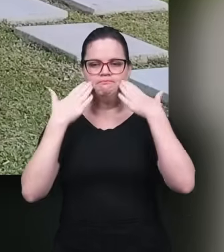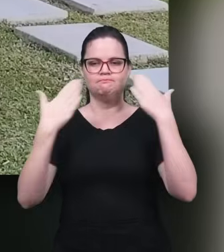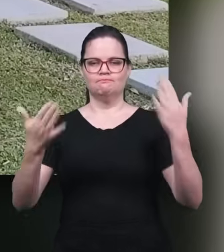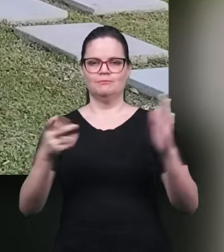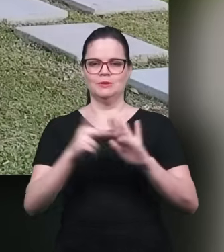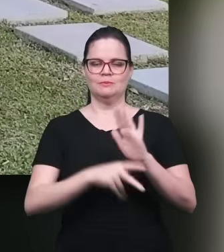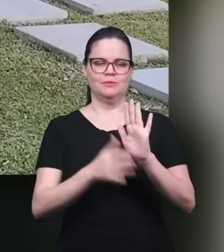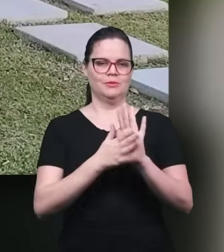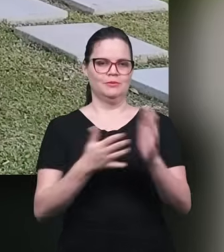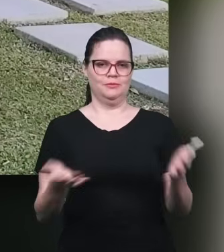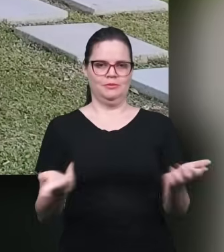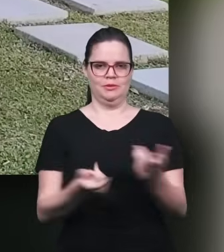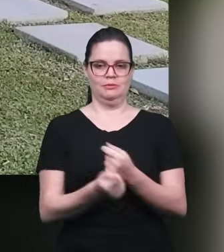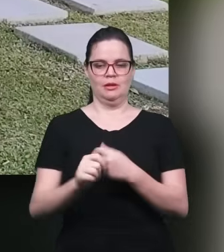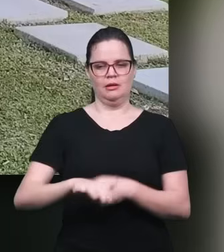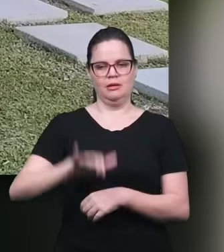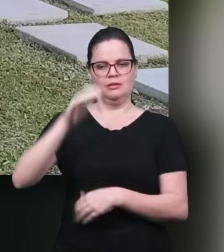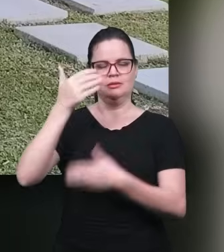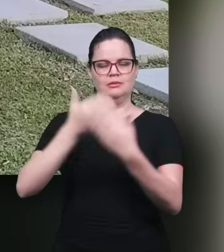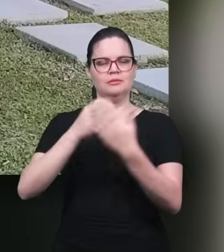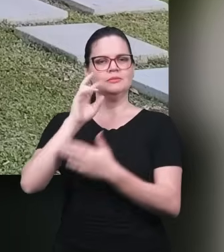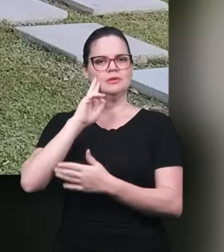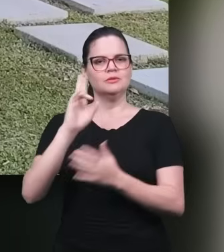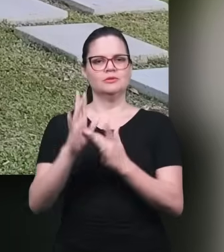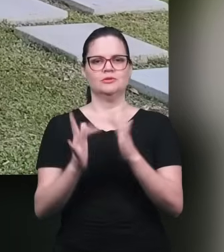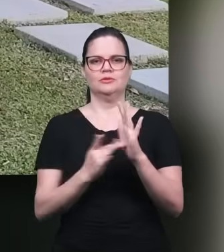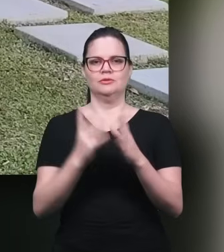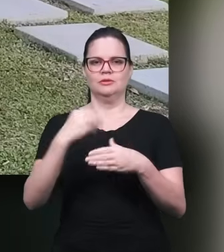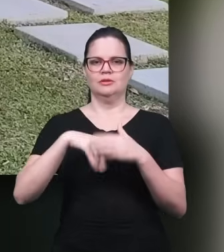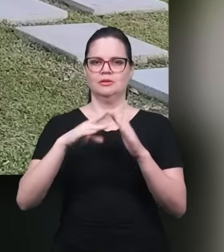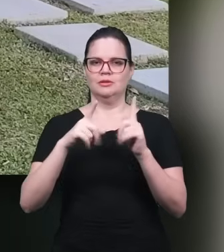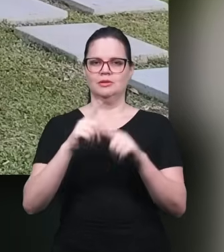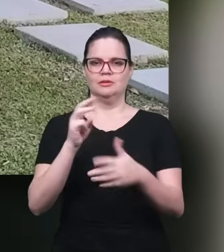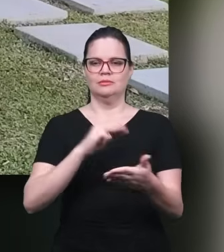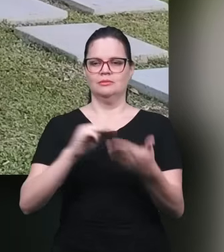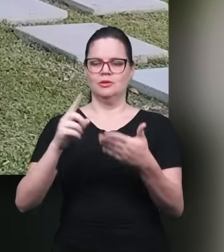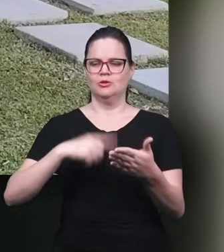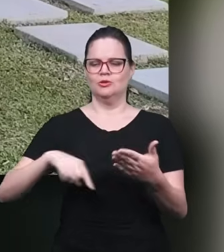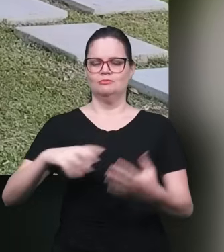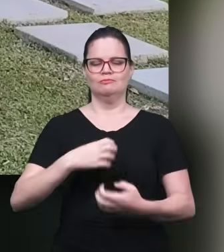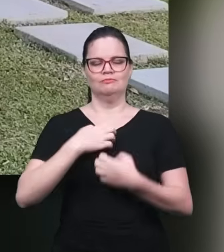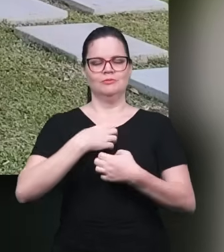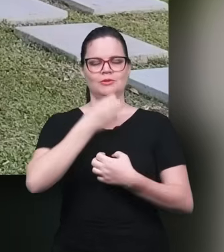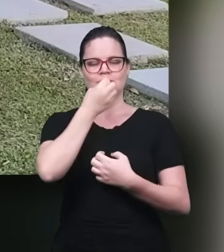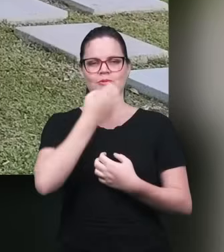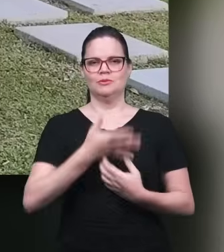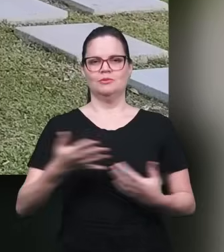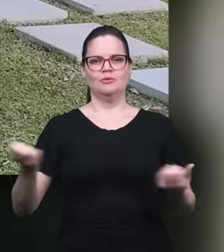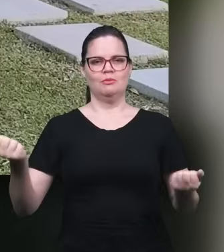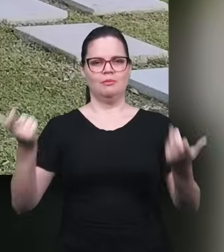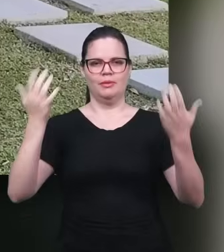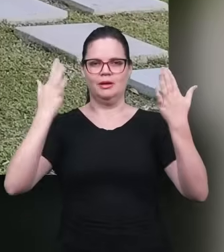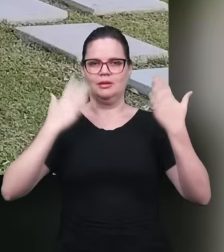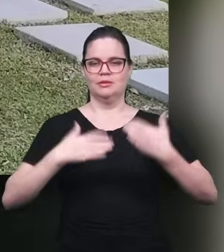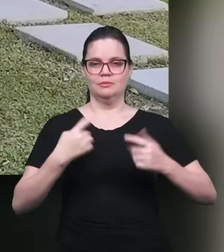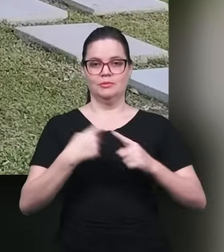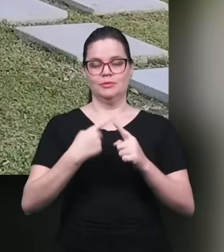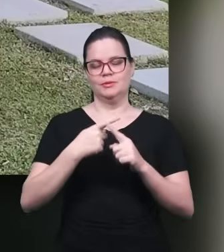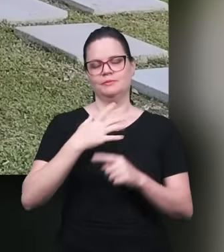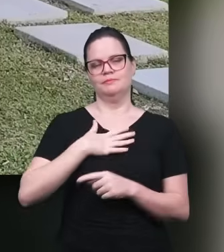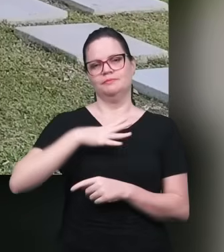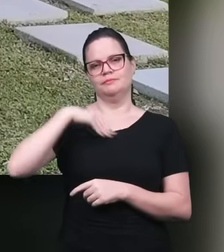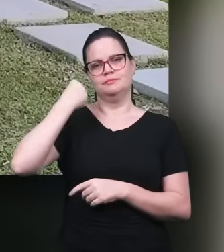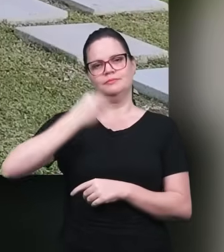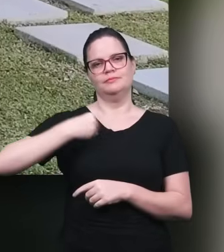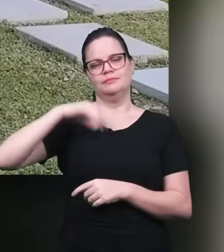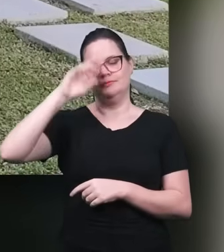tão maravilhoso. E crescer na presença do Senhor, crescer na Igreja Cristã Maranata para nós foi um grande privilégio. Porque minhas experiências